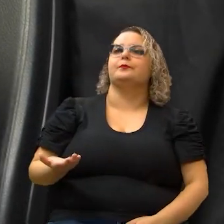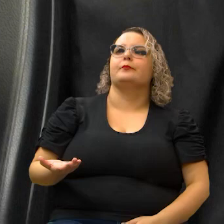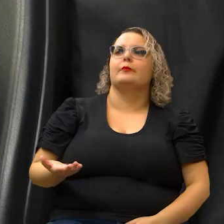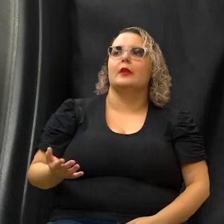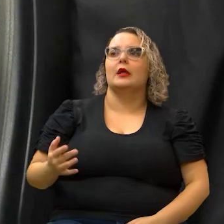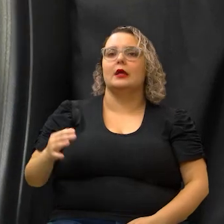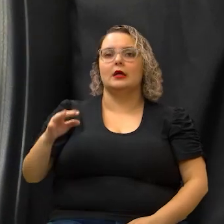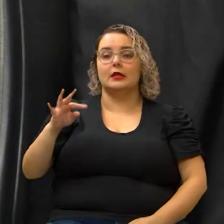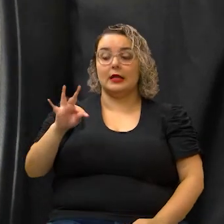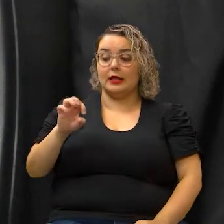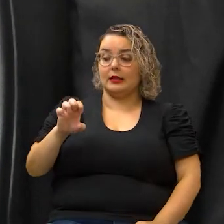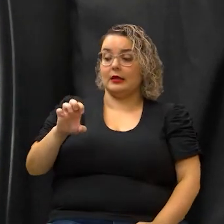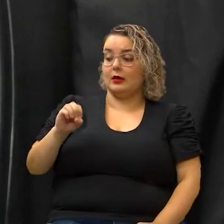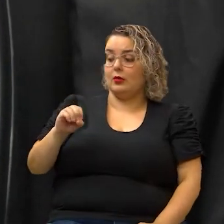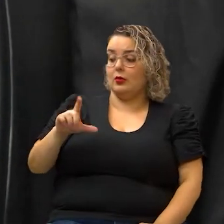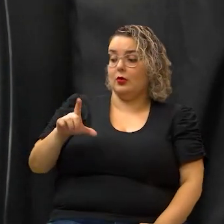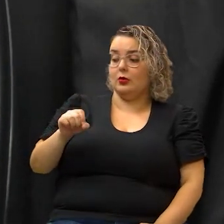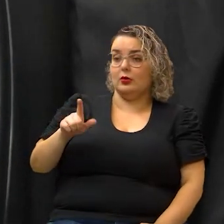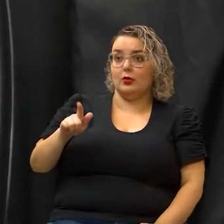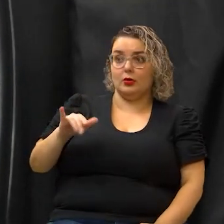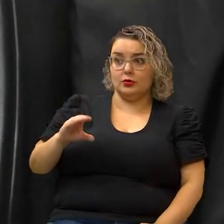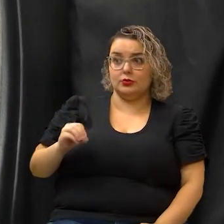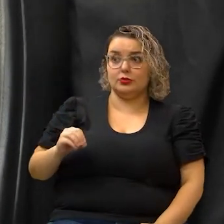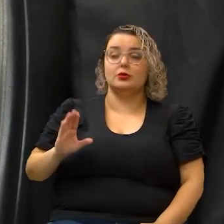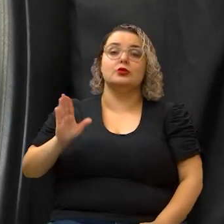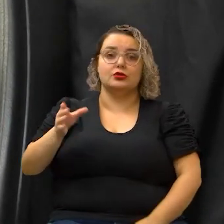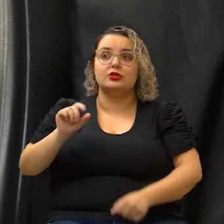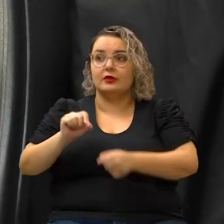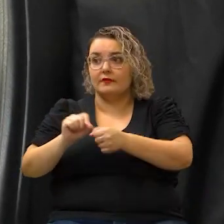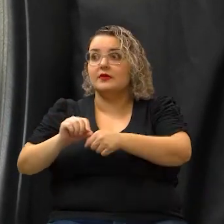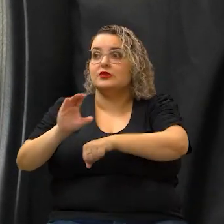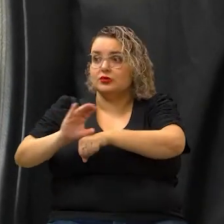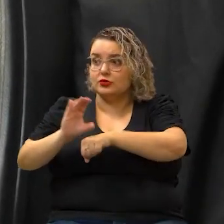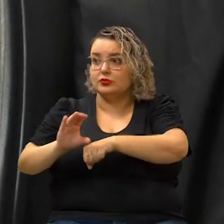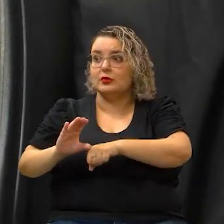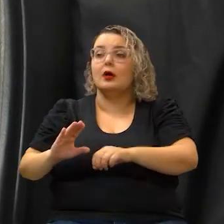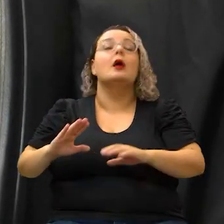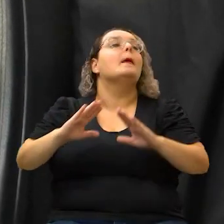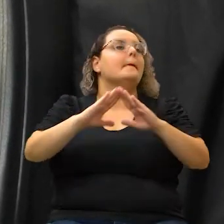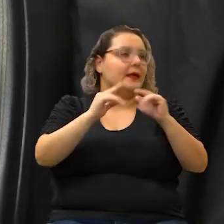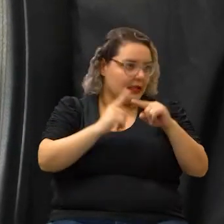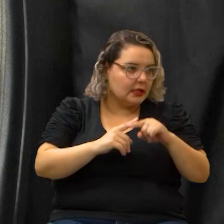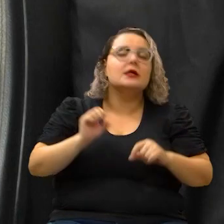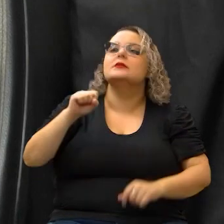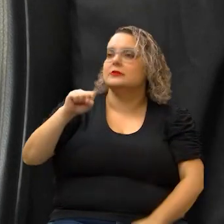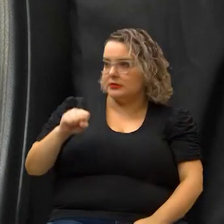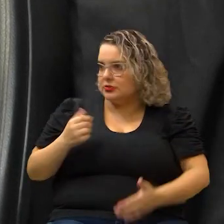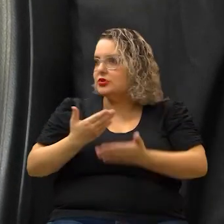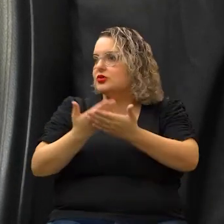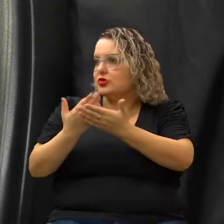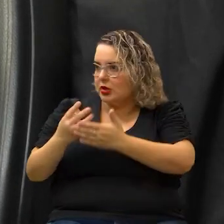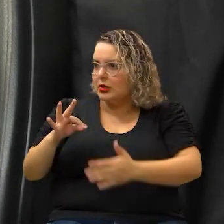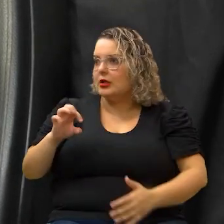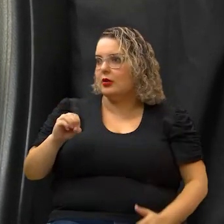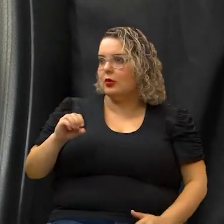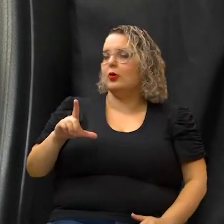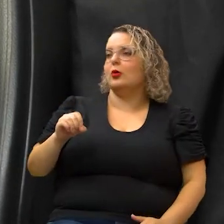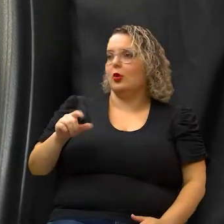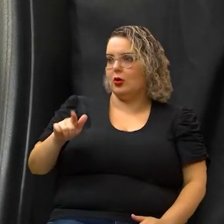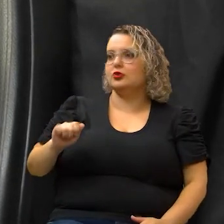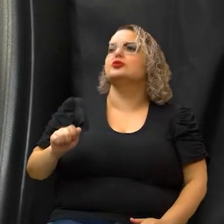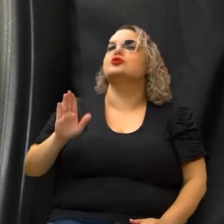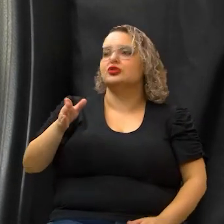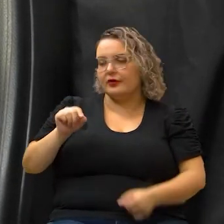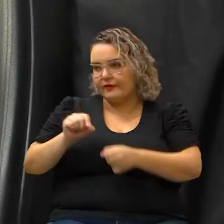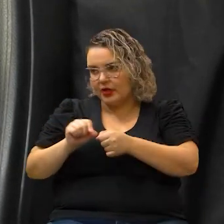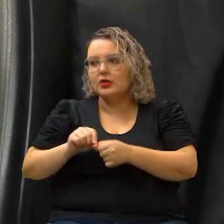parte teológica, né, eu já tinha feito curso teológico nesse período. Né? Pela igreja? Pela igreja. A igreja tinha escola teológica, eu já tinha feito. Aí eu